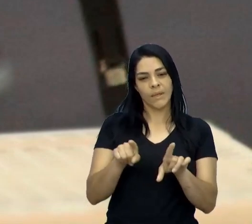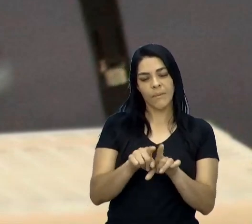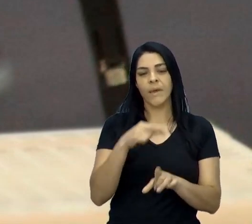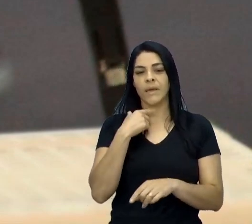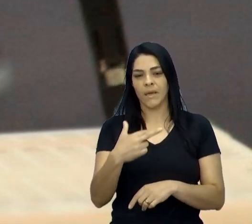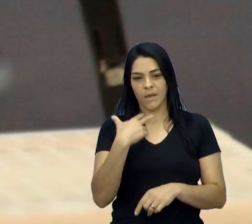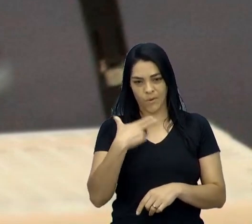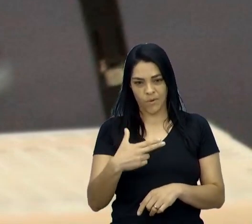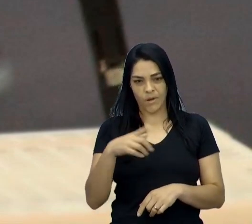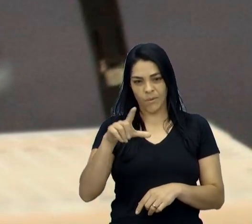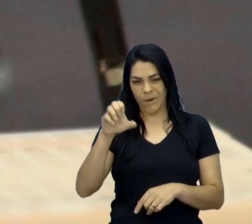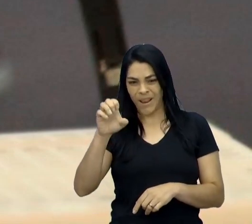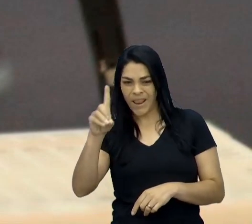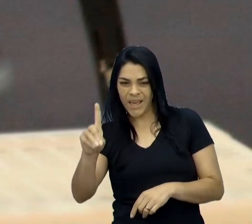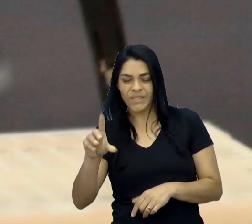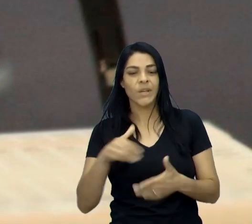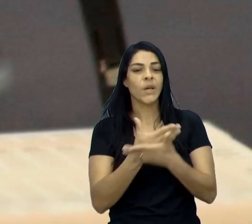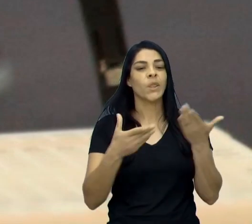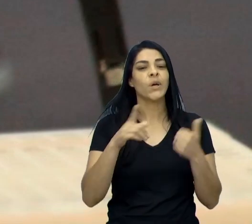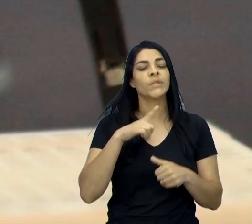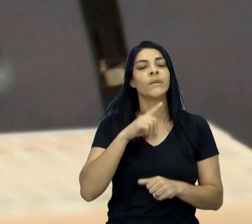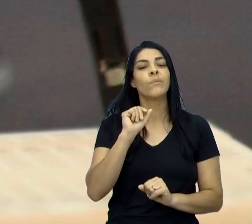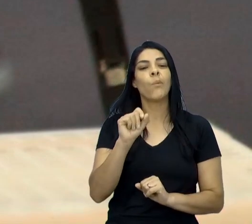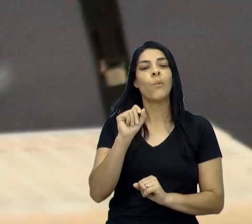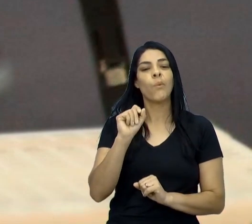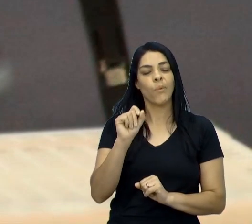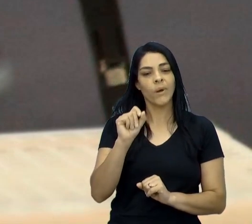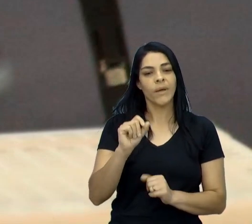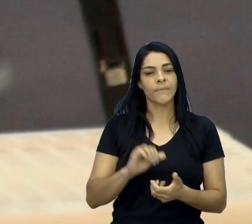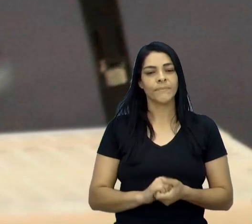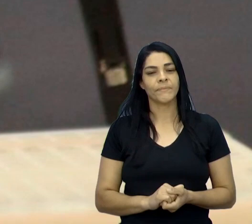os LEDs. Nós temos aqui, então,